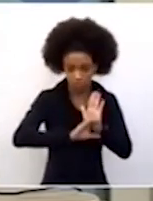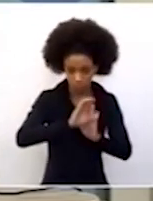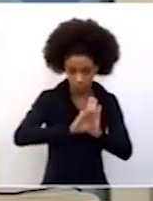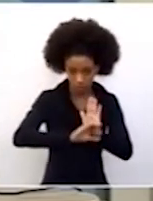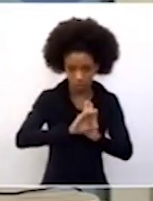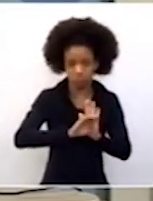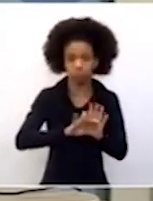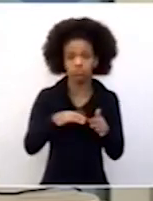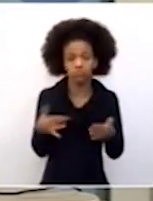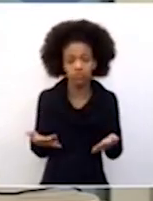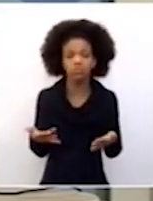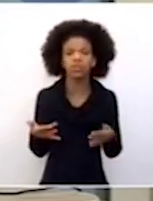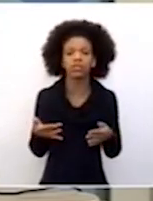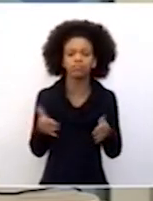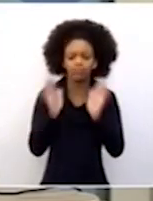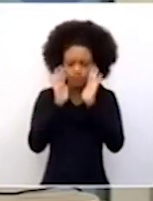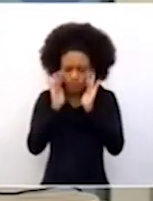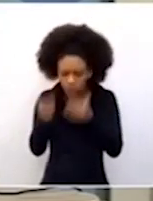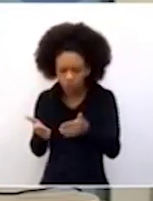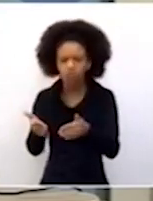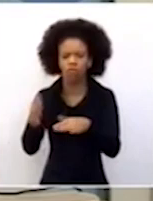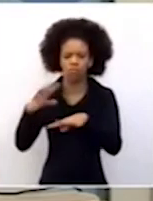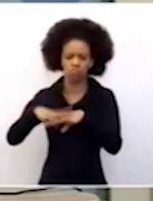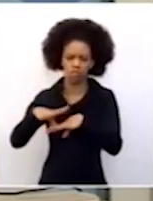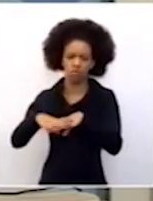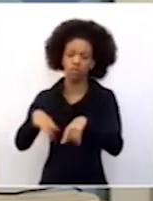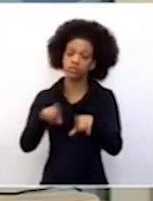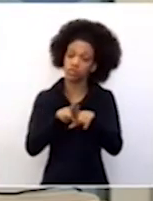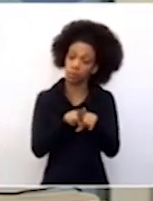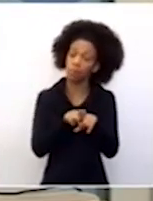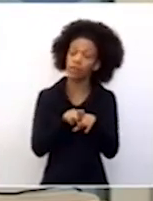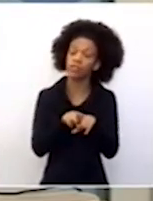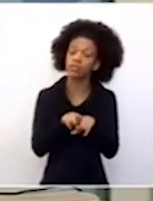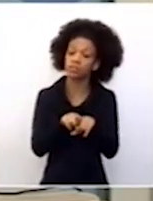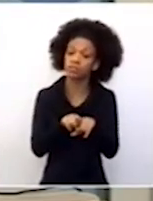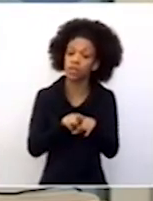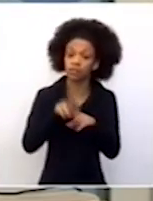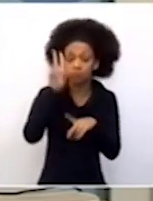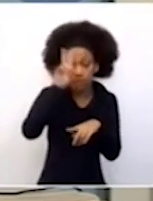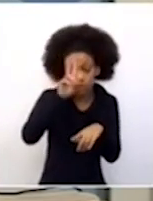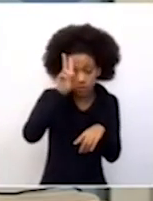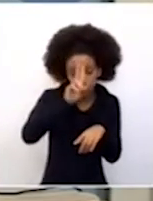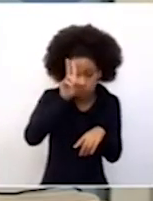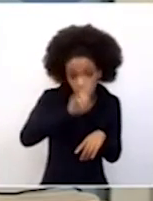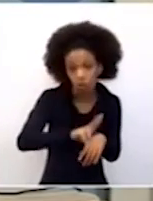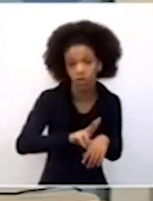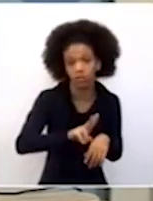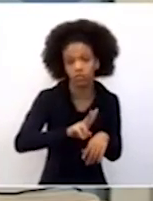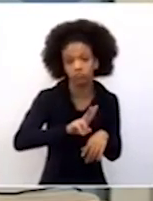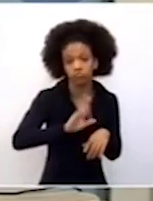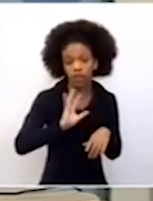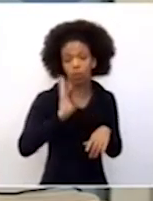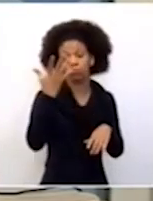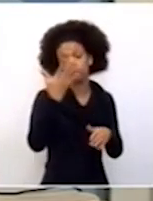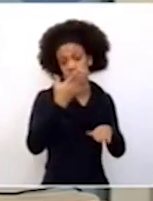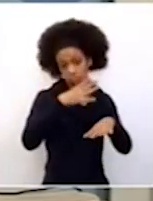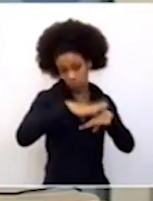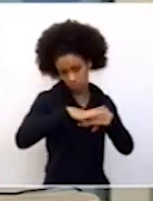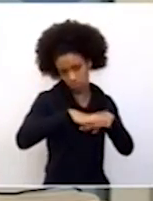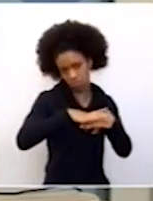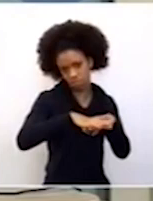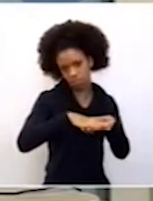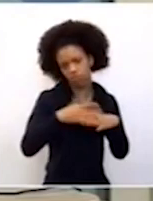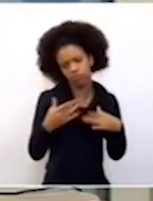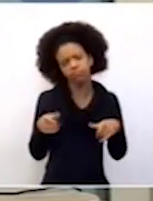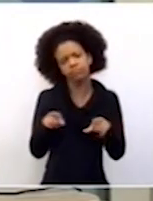educação matemática com foco em áreas também da história, também da matemática, e também perpassa também